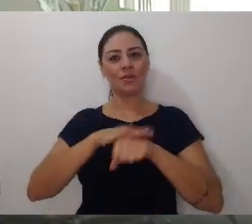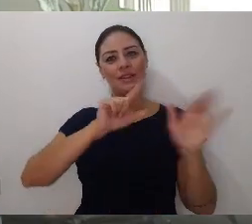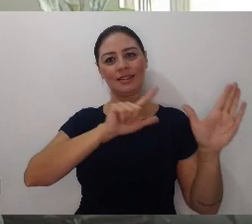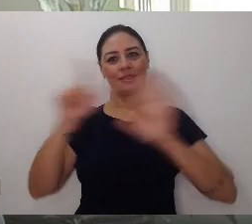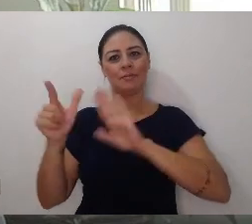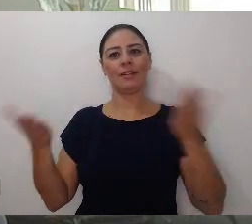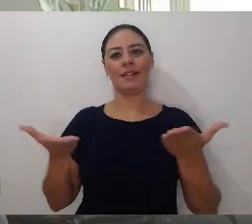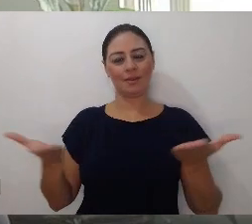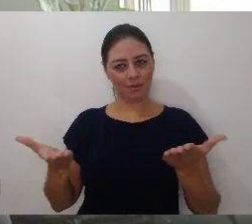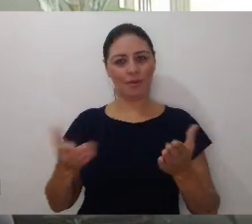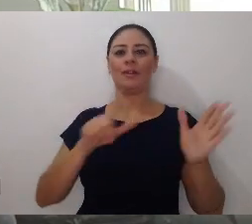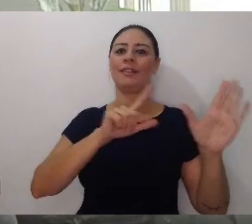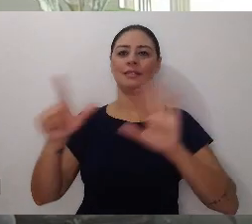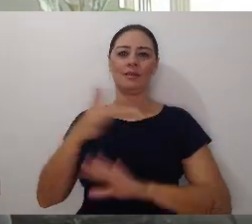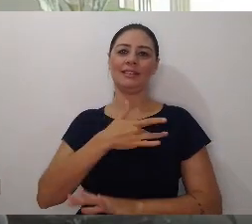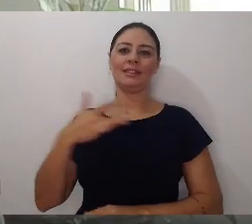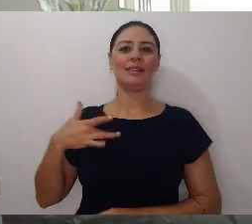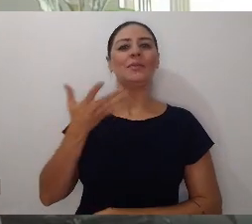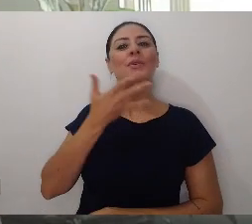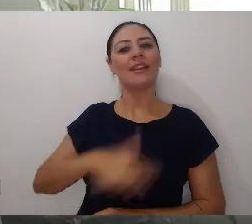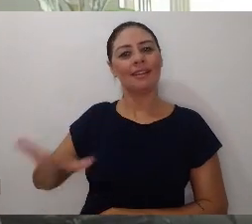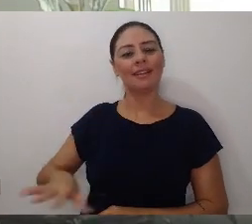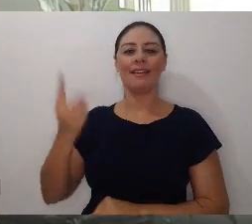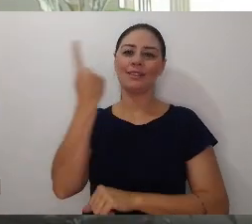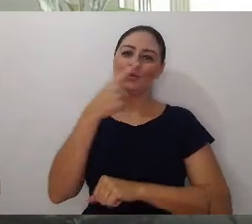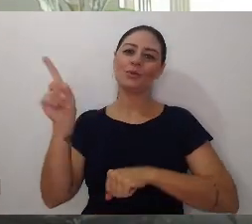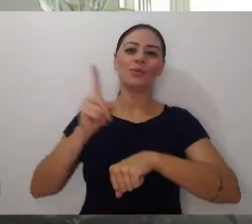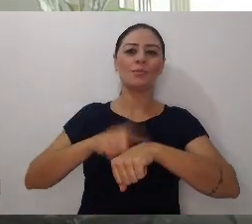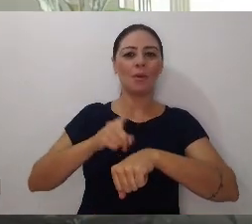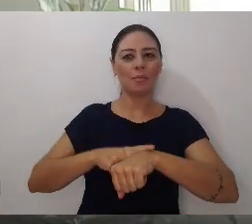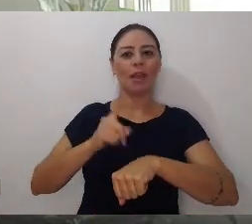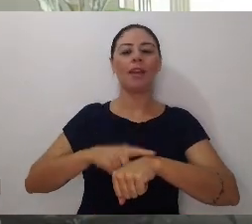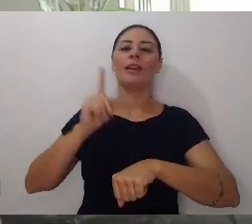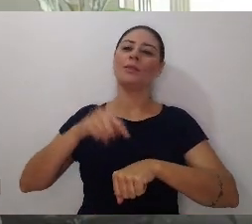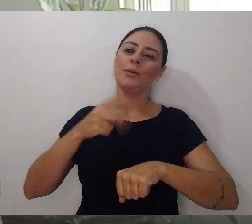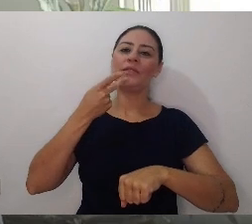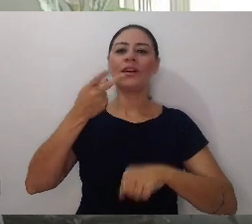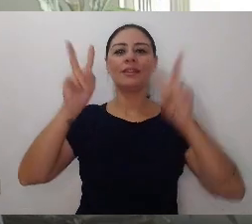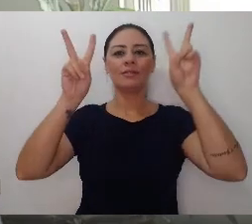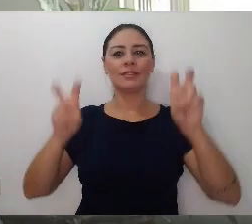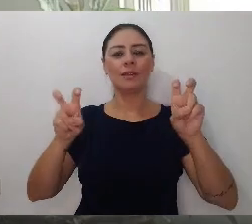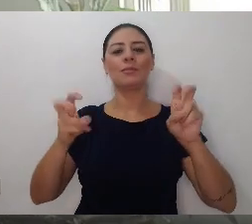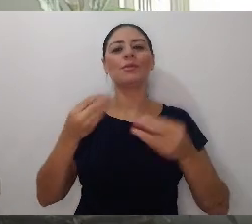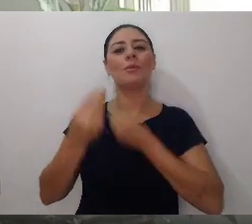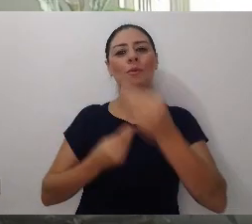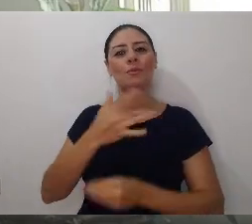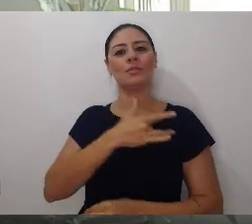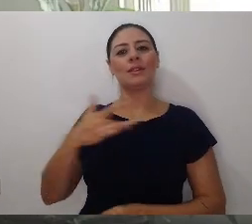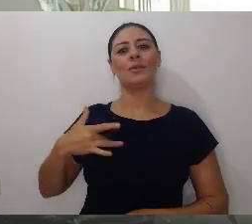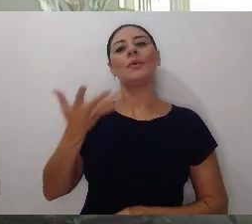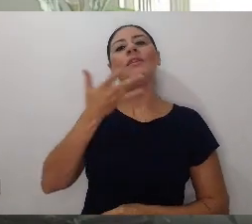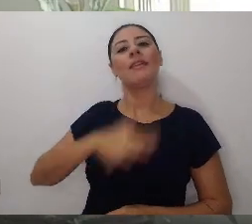Então, para conversar com a gente nessa Semana da Saúde da Criança, nesse último momento, tratando sobre saúde e educação das